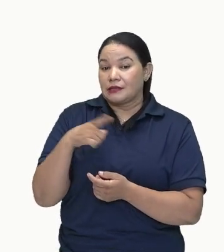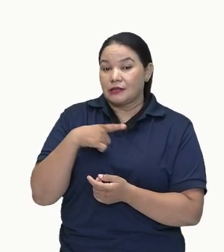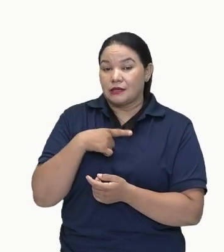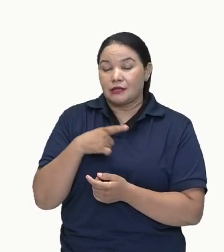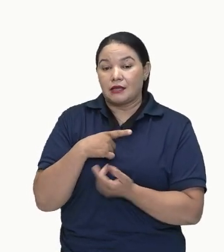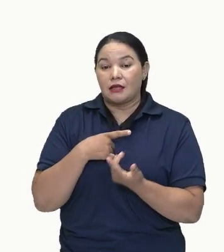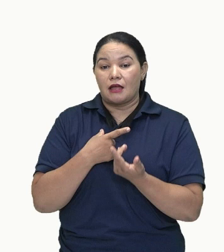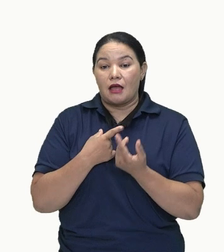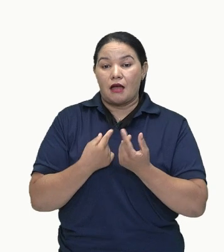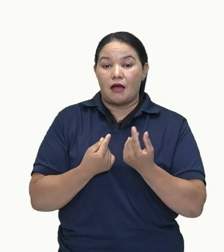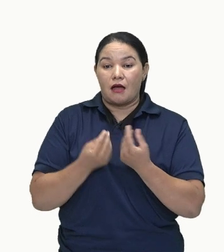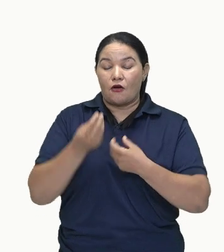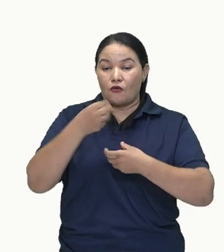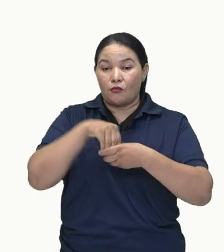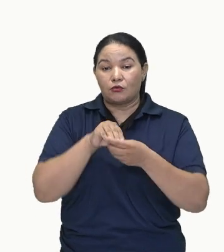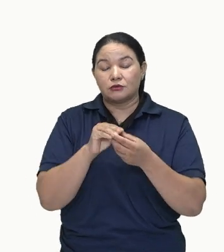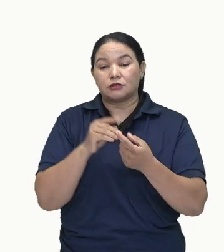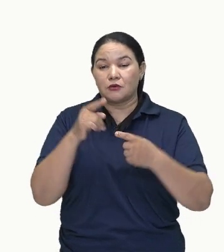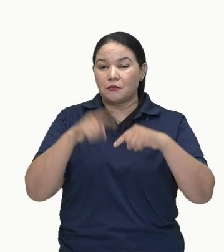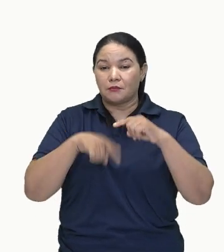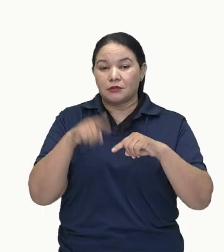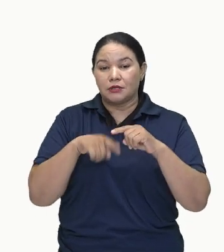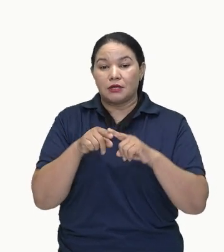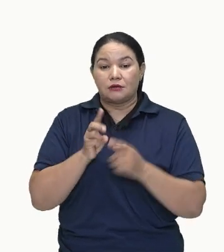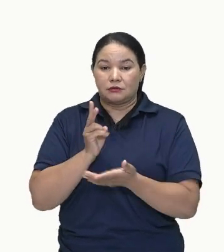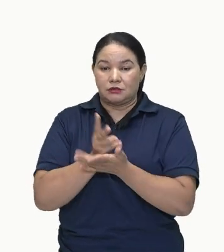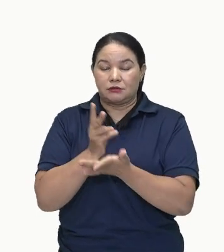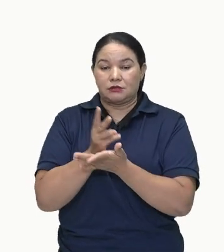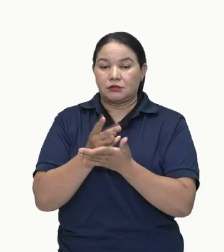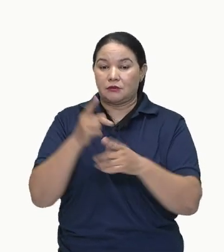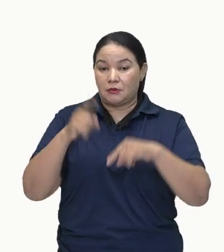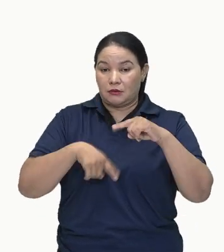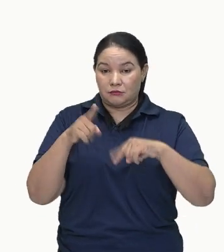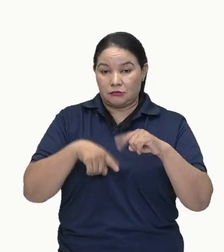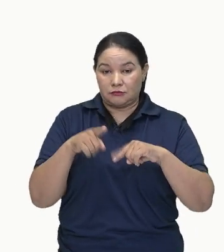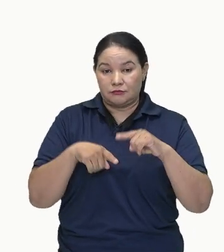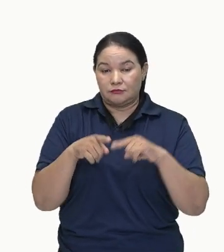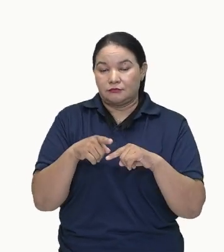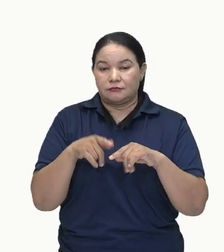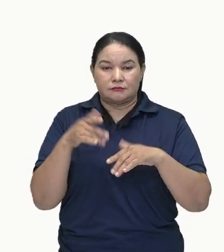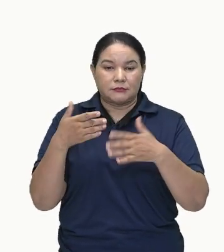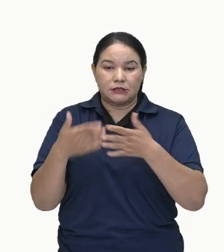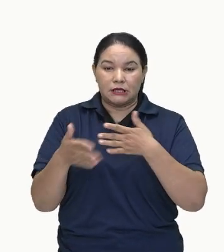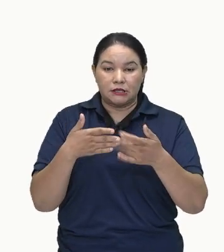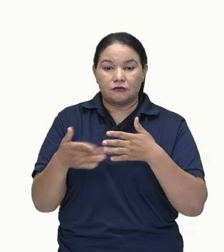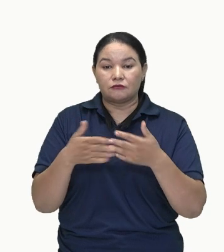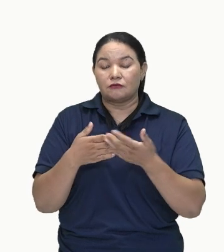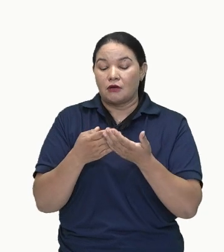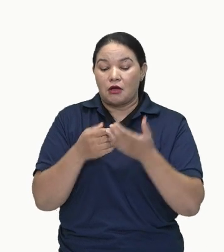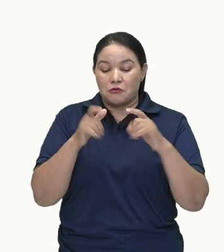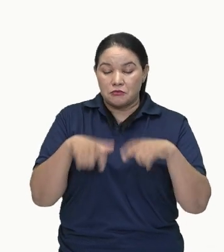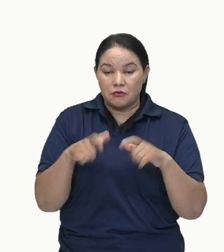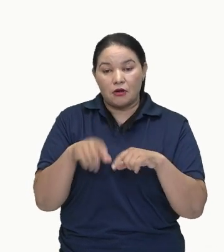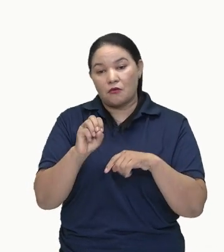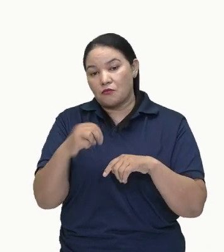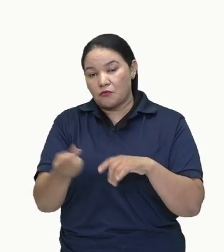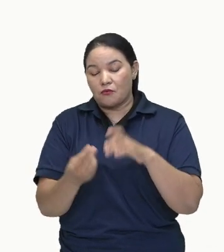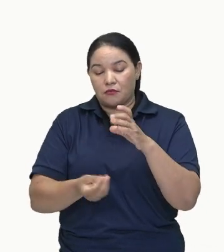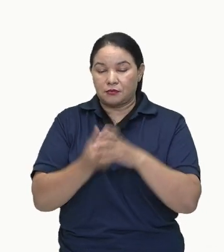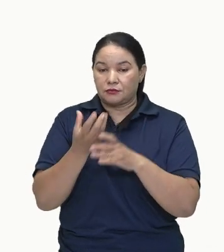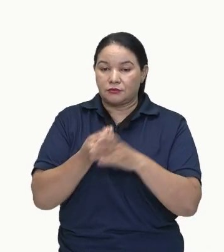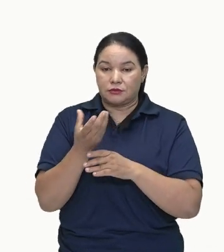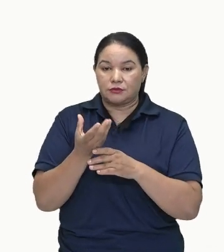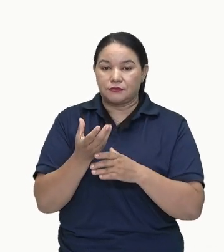mesma composição percentual de seus elementos constituintes, independentemente de como ou onde